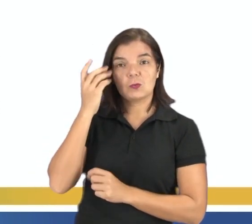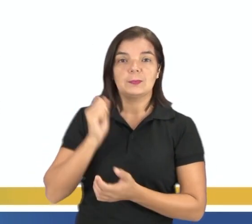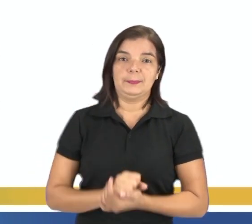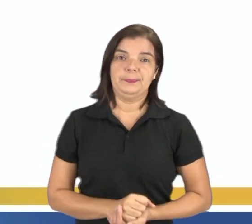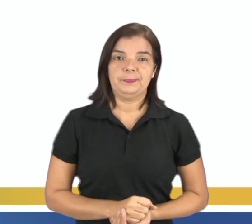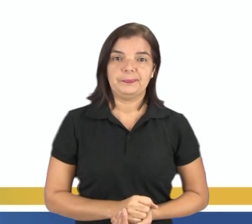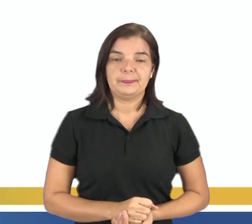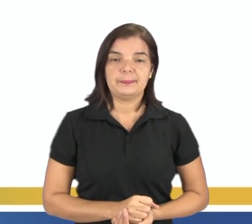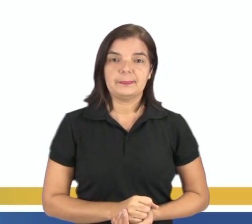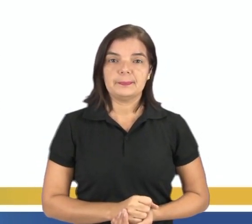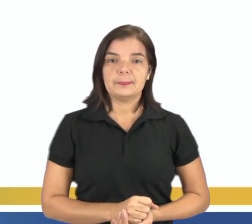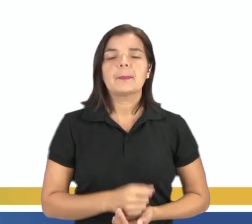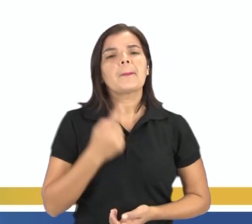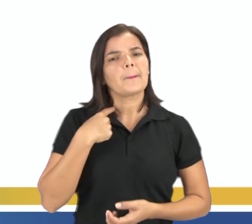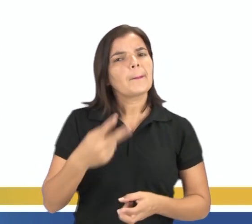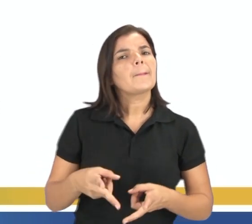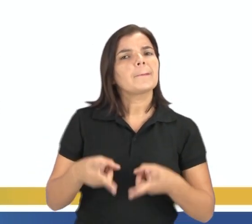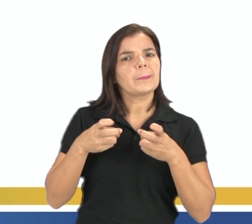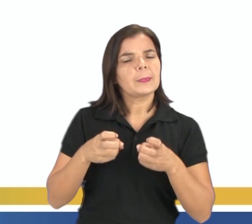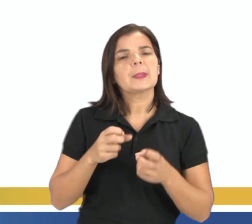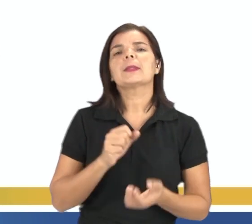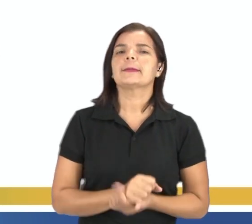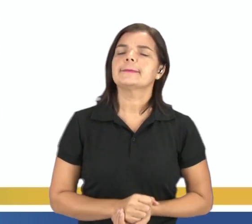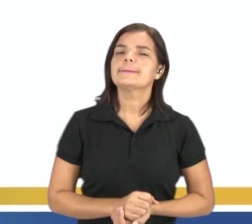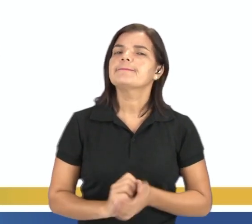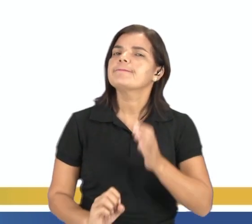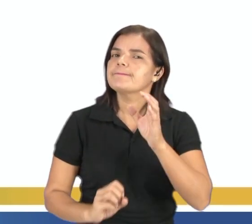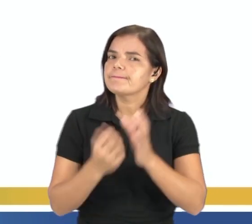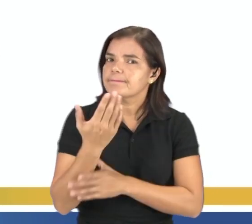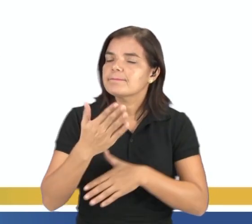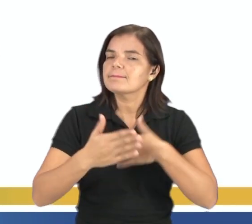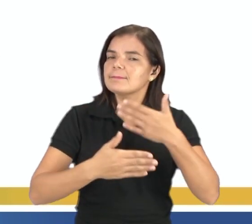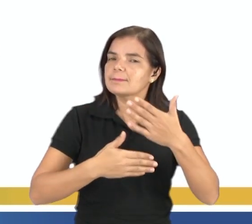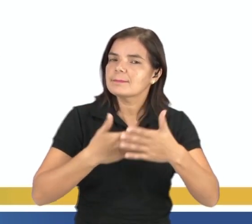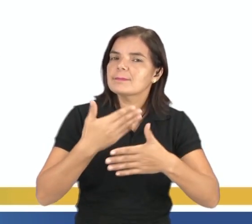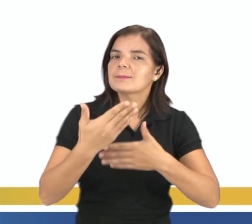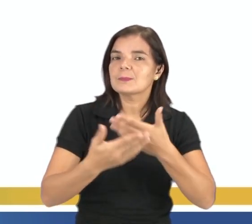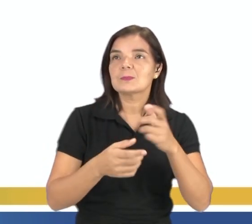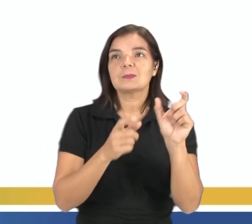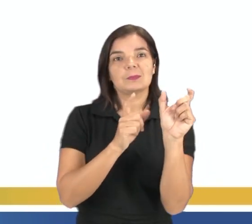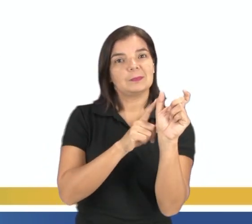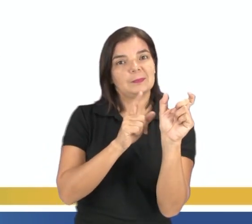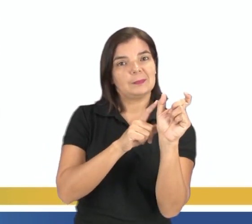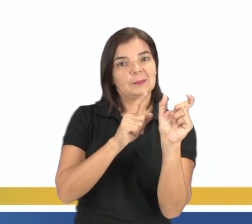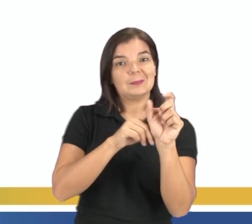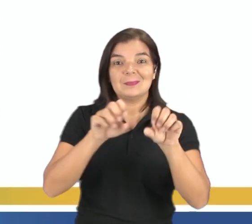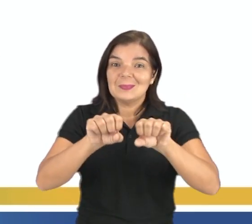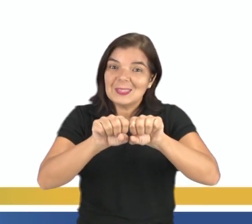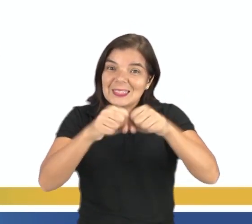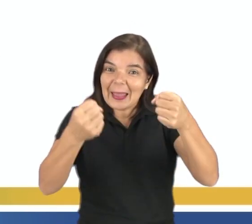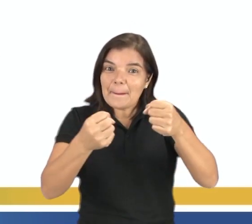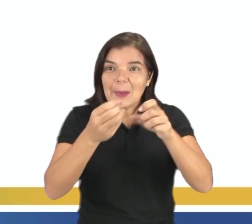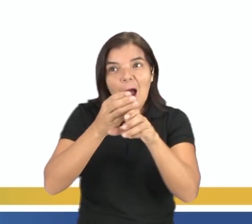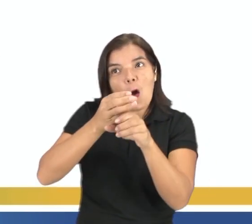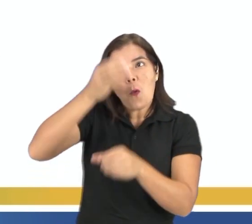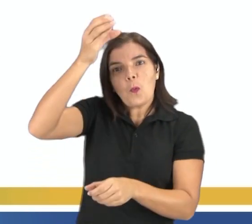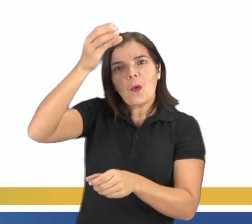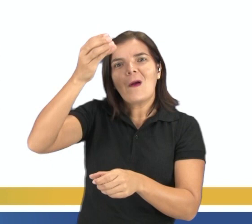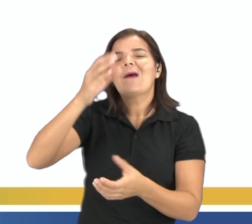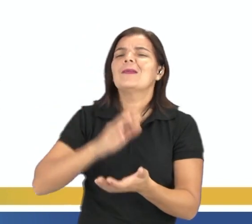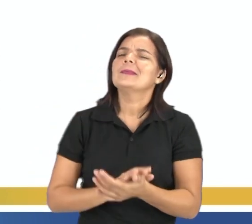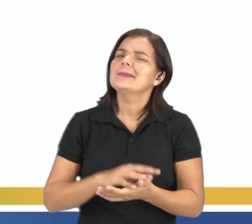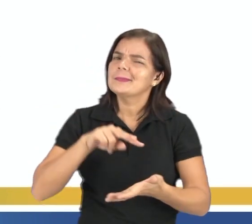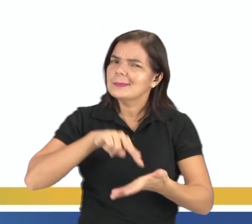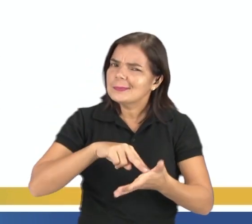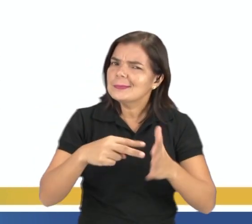tirinha? A gente percebe que isso vai acontecer a partir do termo quebrar galho. O que